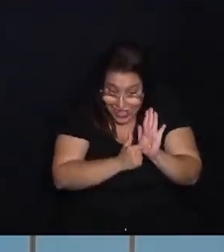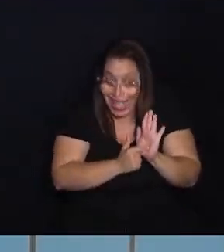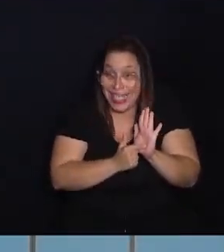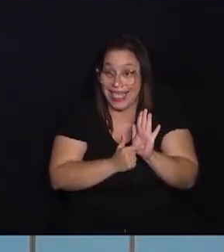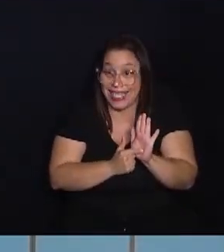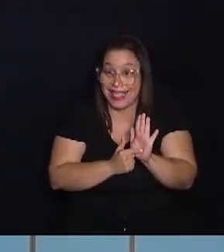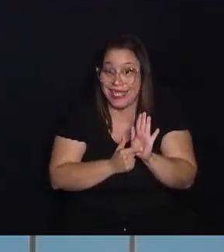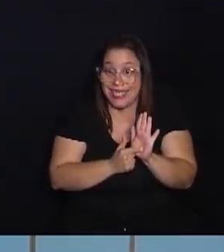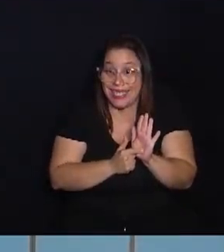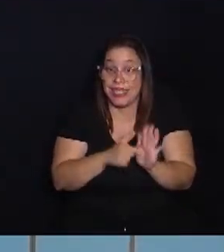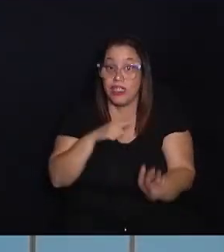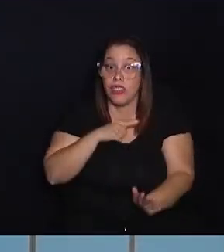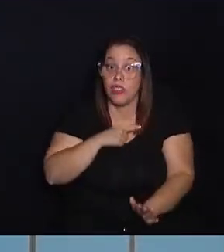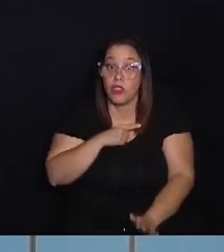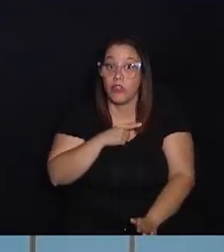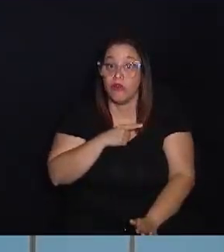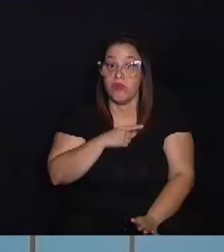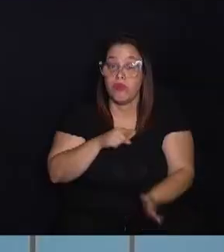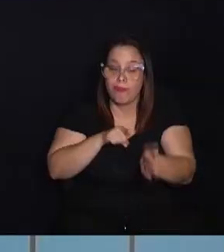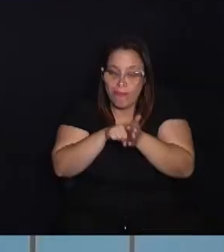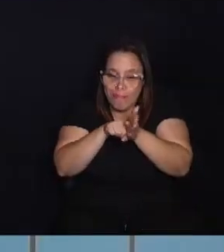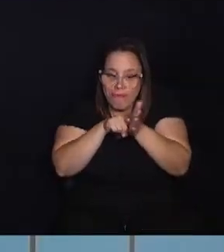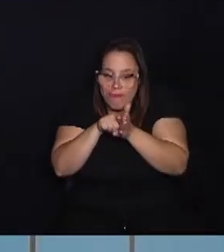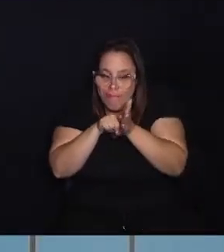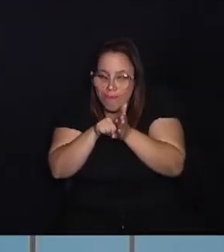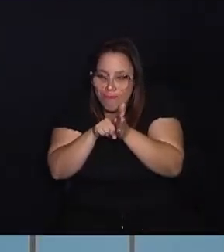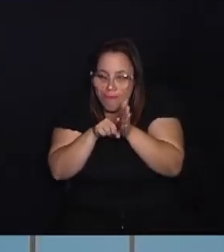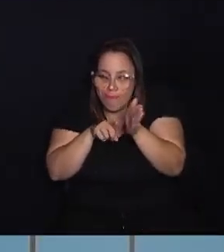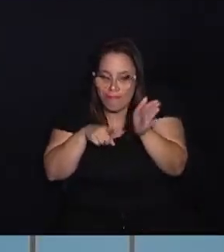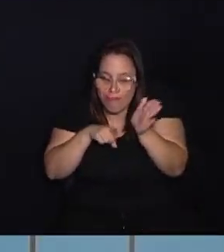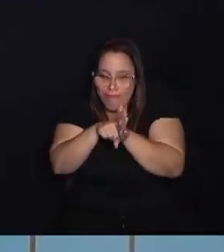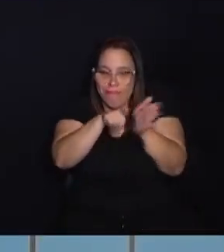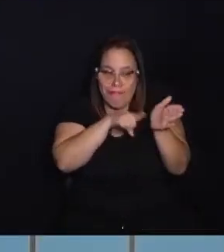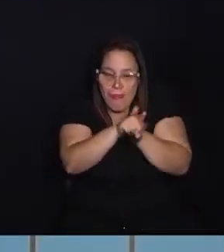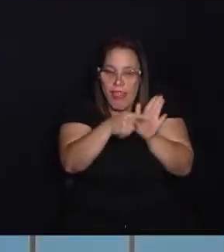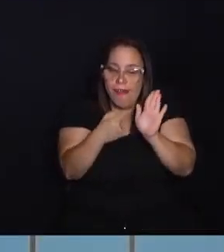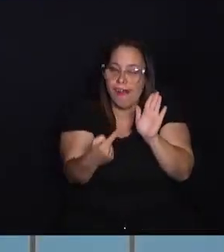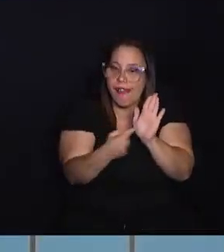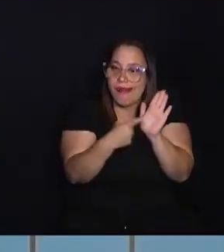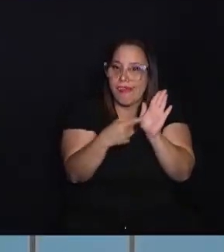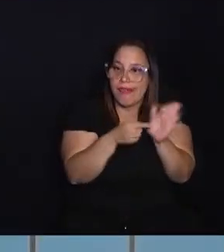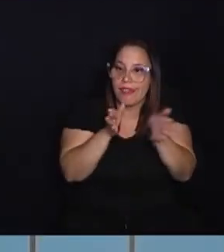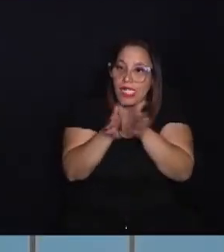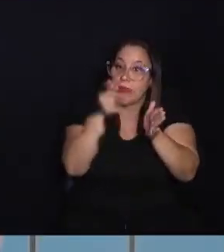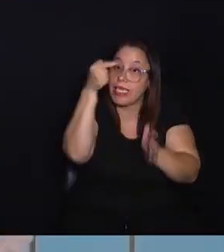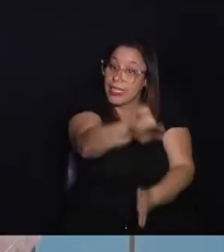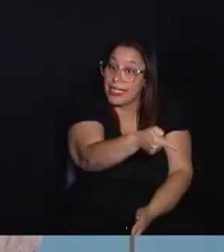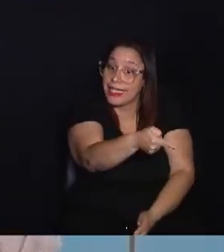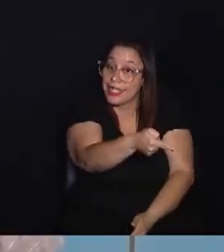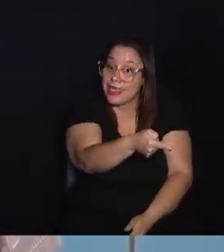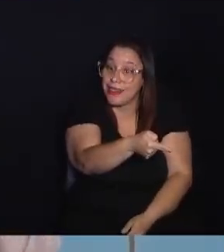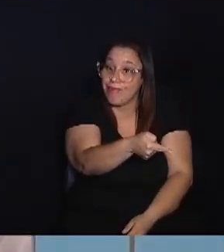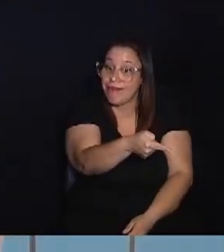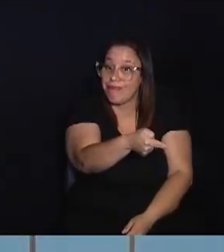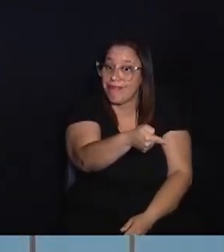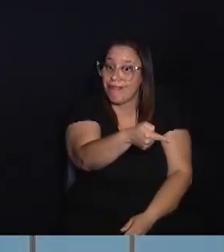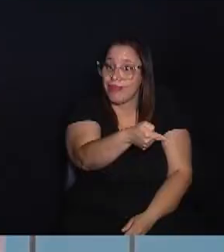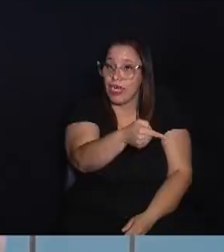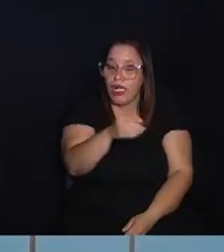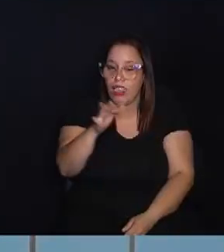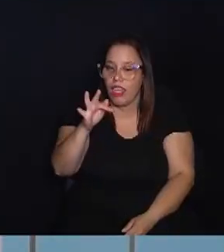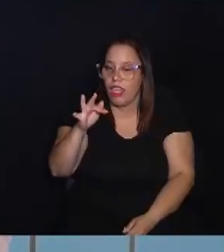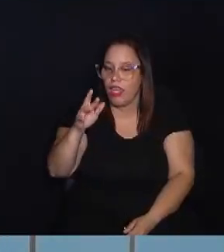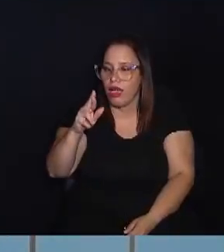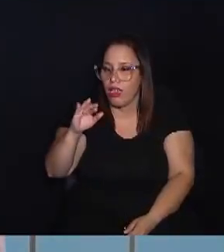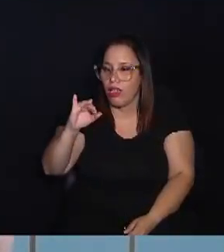para que você tenha uma pesquisa, indicadores para mostrar que o caminho é este, entendeu? E é isso que o Free Mind vem